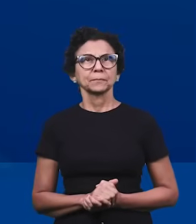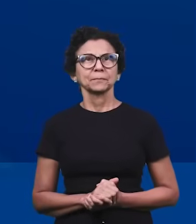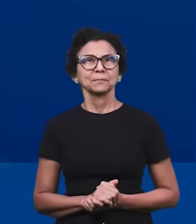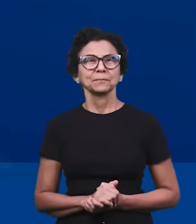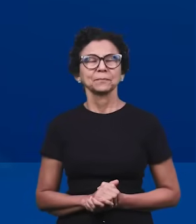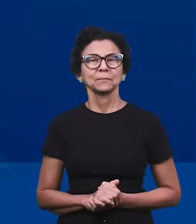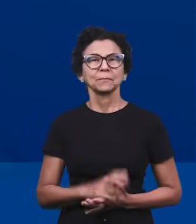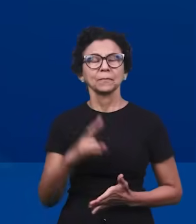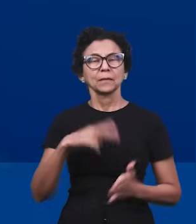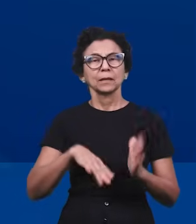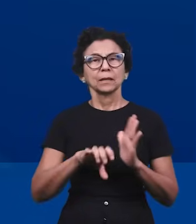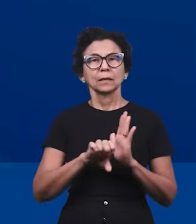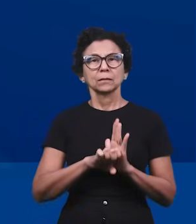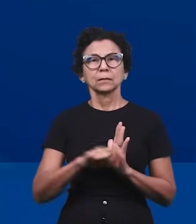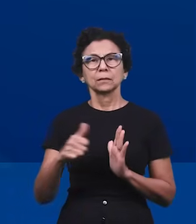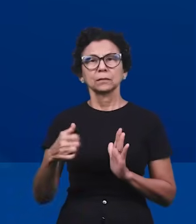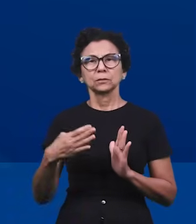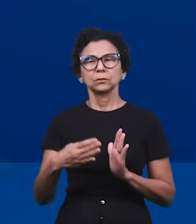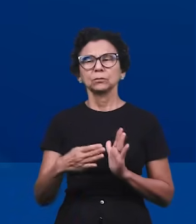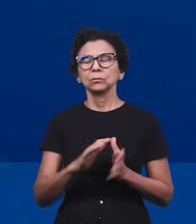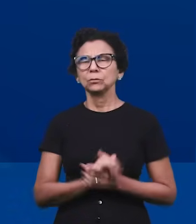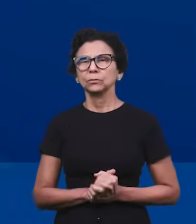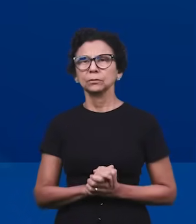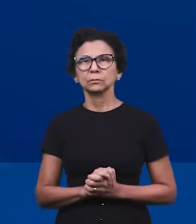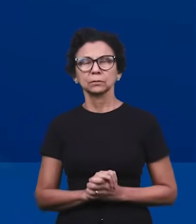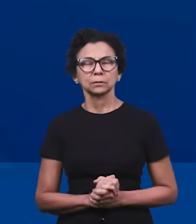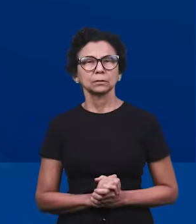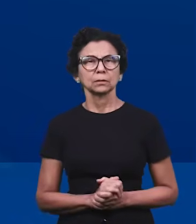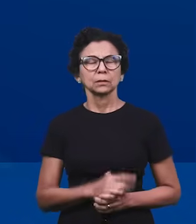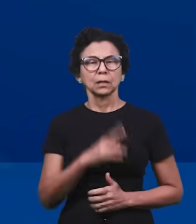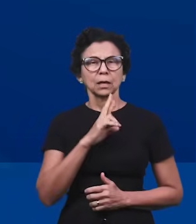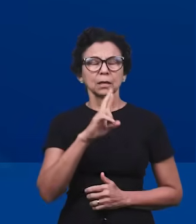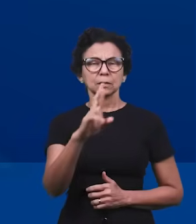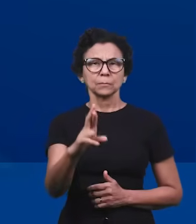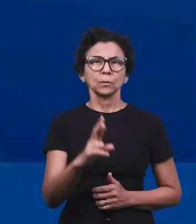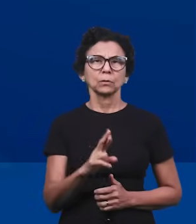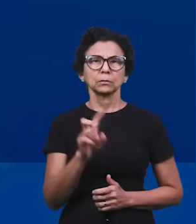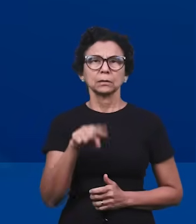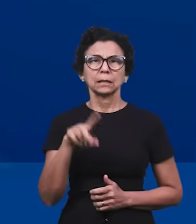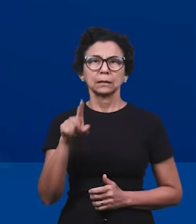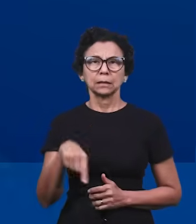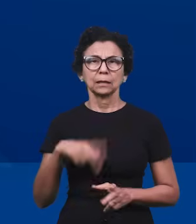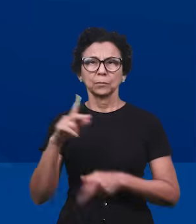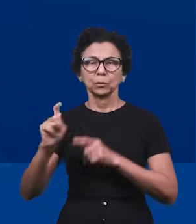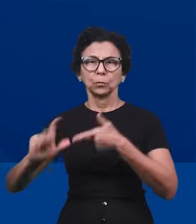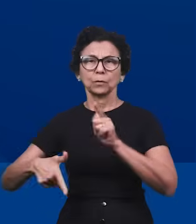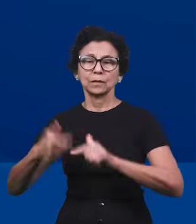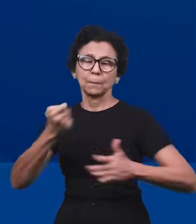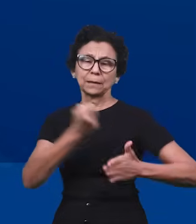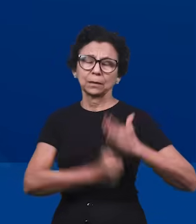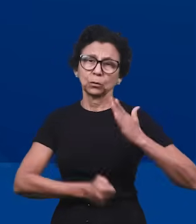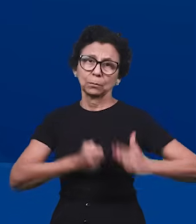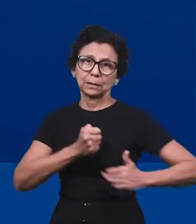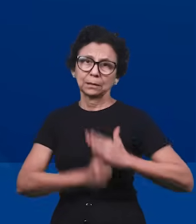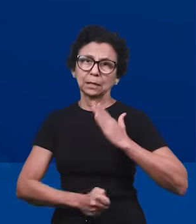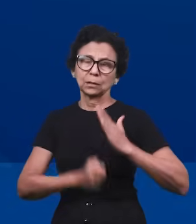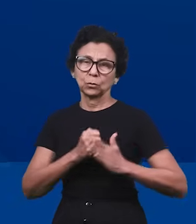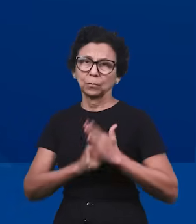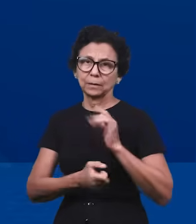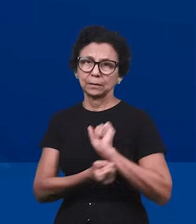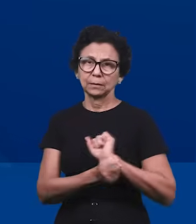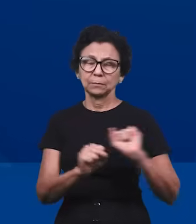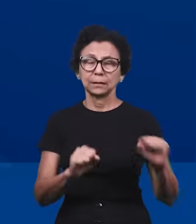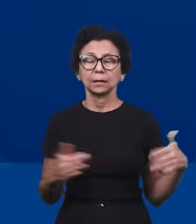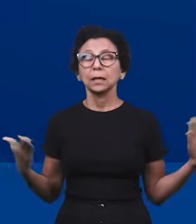Êxodo, capítulo 14, versos 13 e 14a e responda: quem batalhou pelo povo de Israel e batalha por